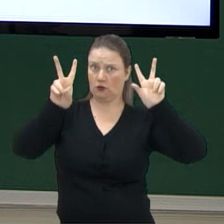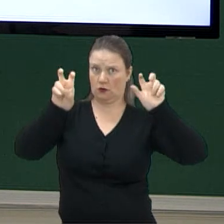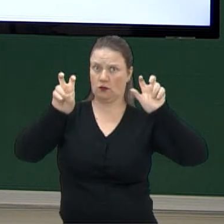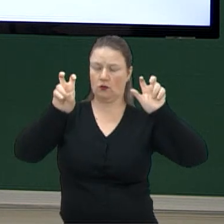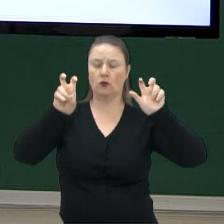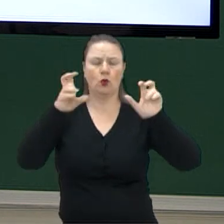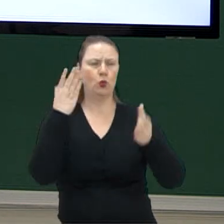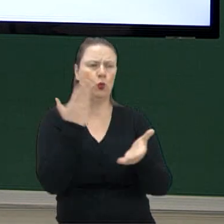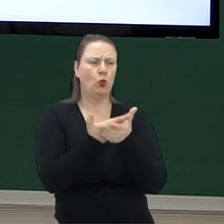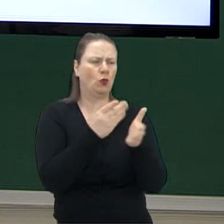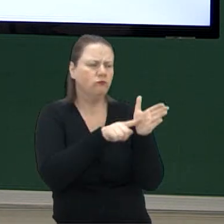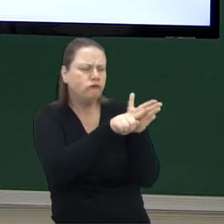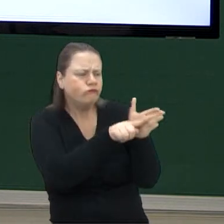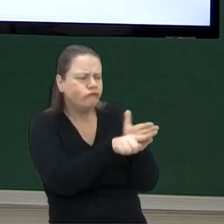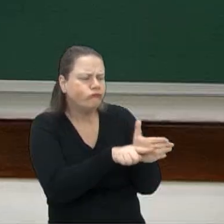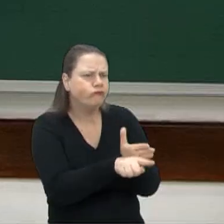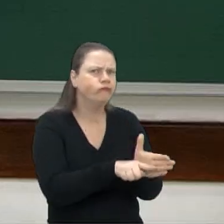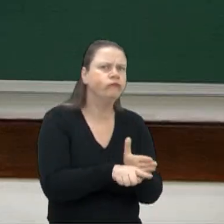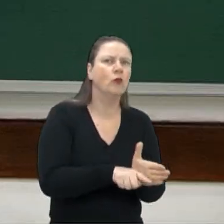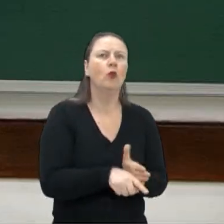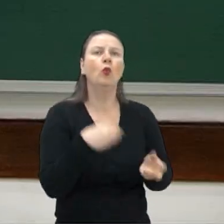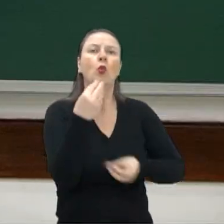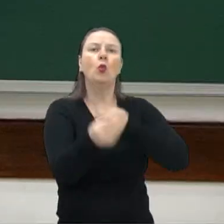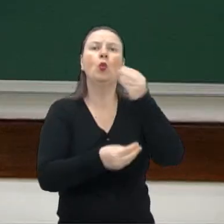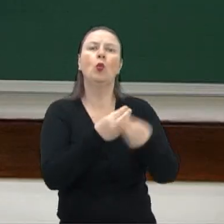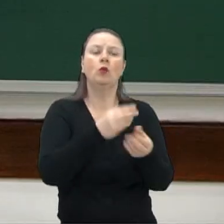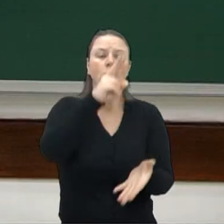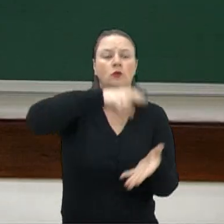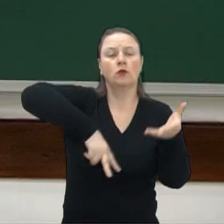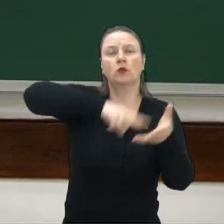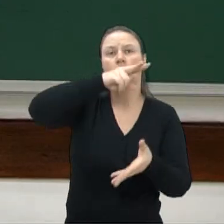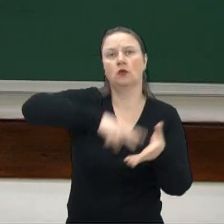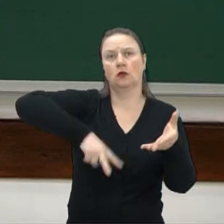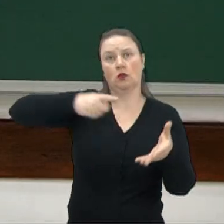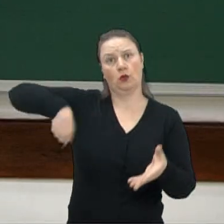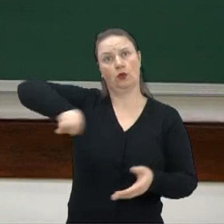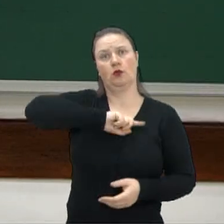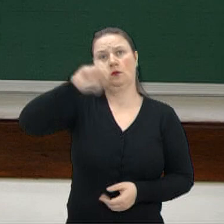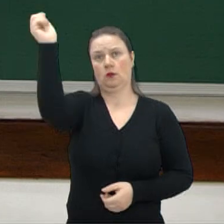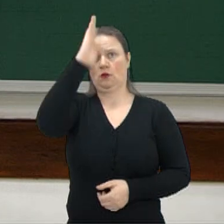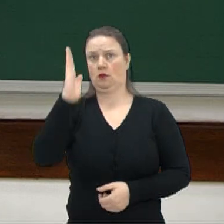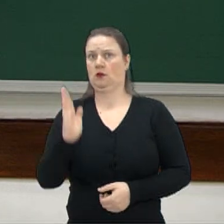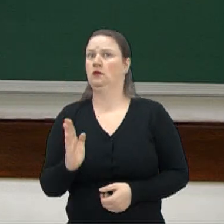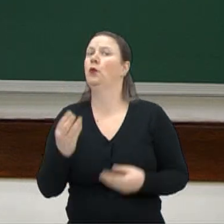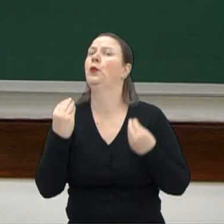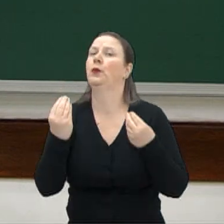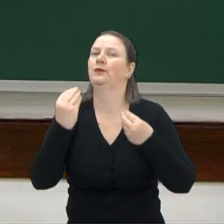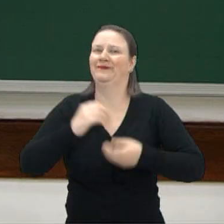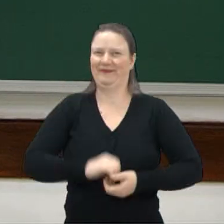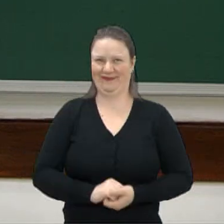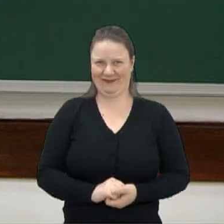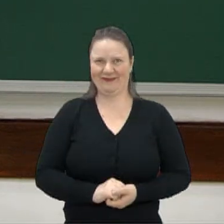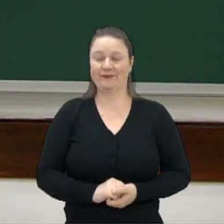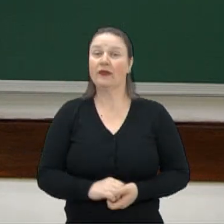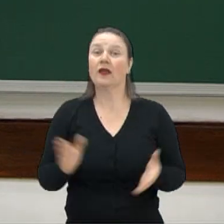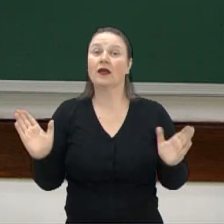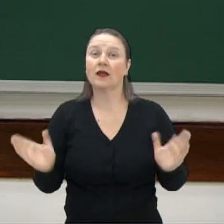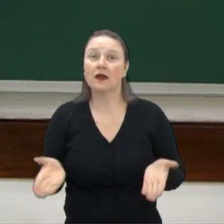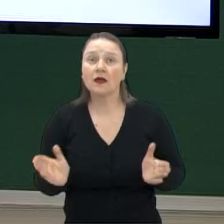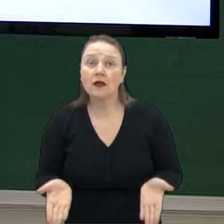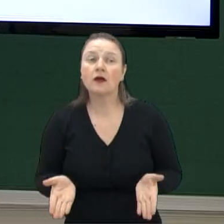estudo a respeito de como a leitura está acontecendo em nosso país. Continuando. Ah, bem